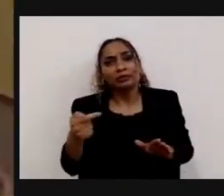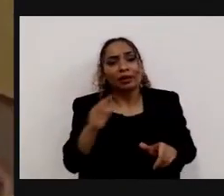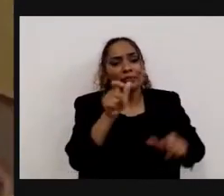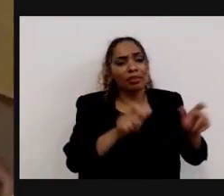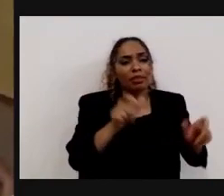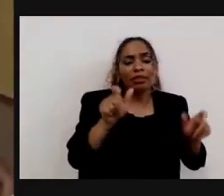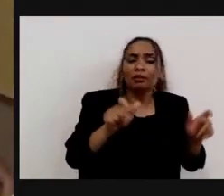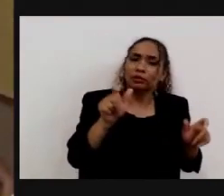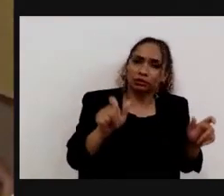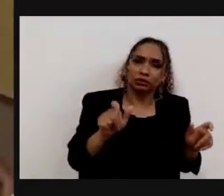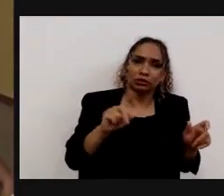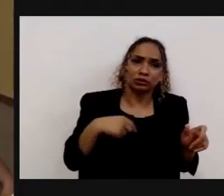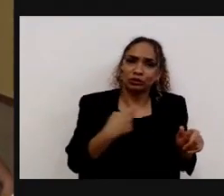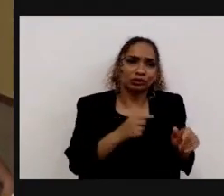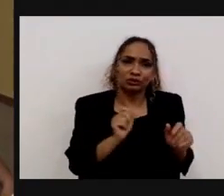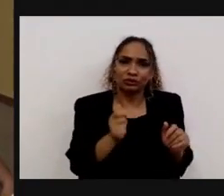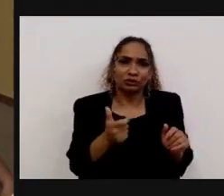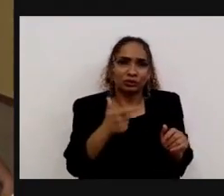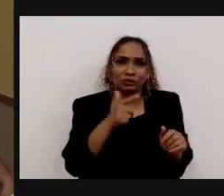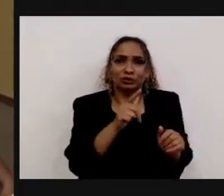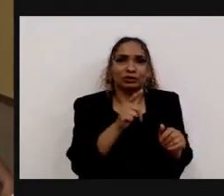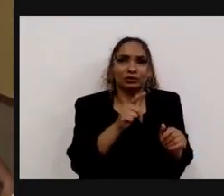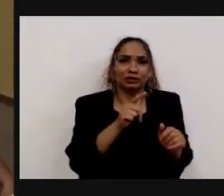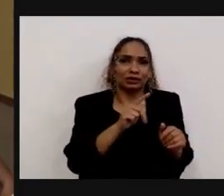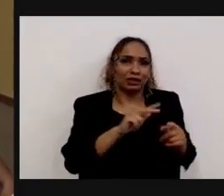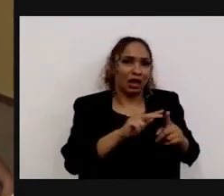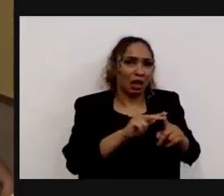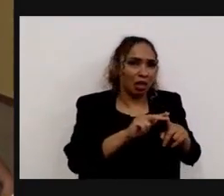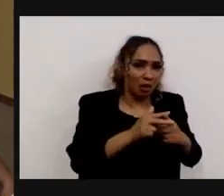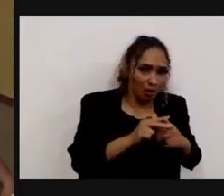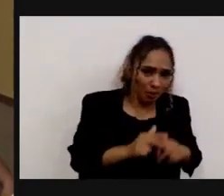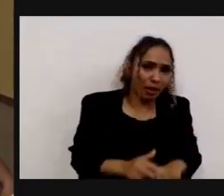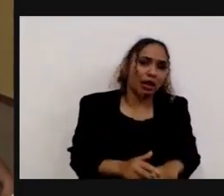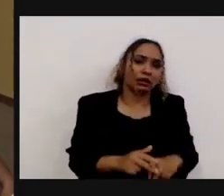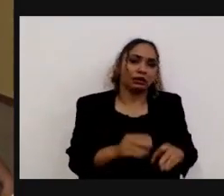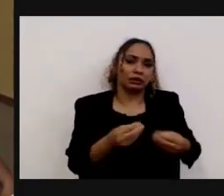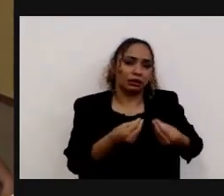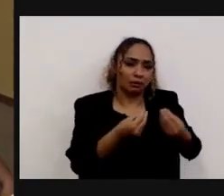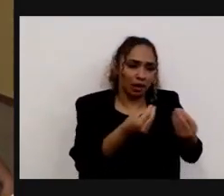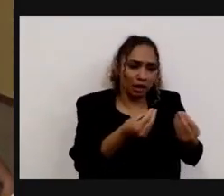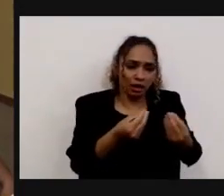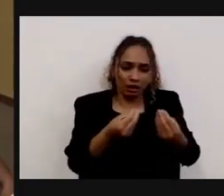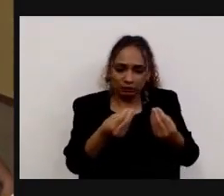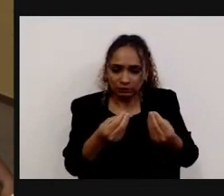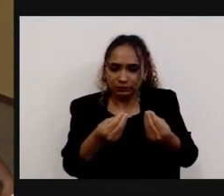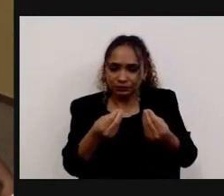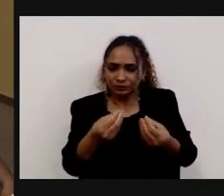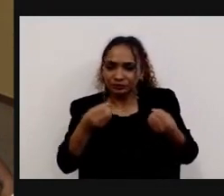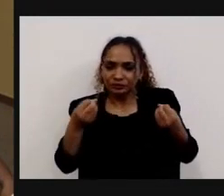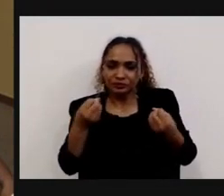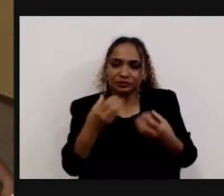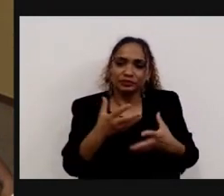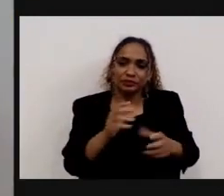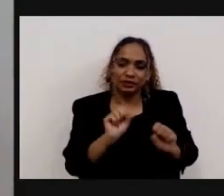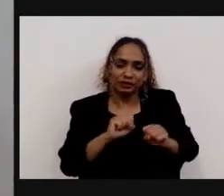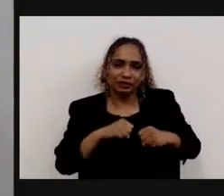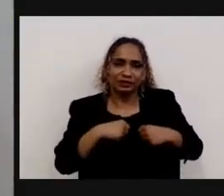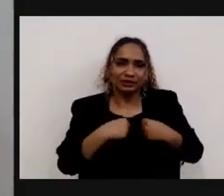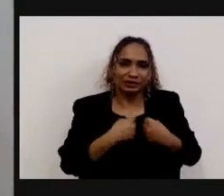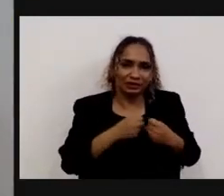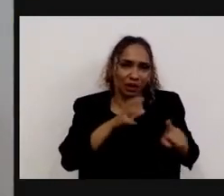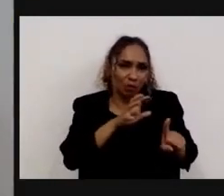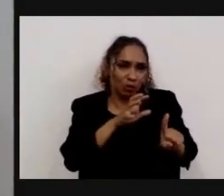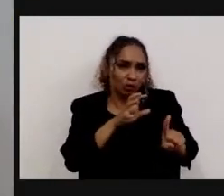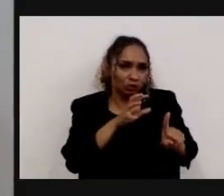a gente não vai conseguir ser uma máquina que vai estar sempre entregando super bem super engajado super